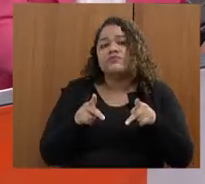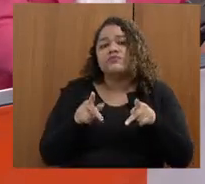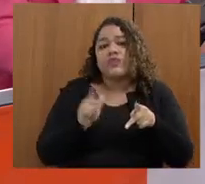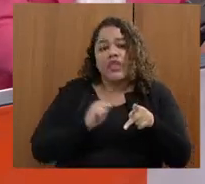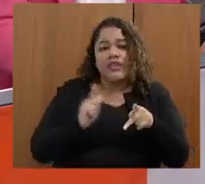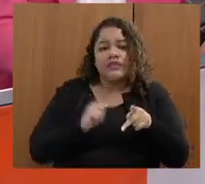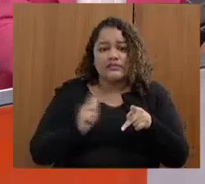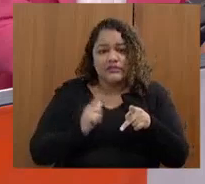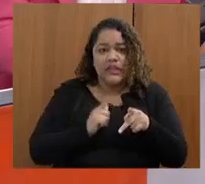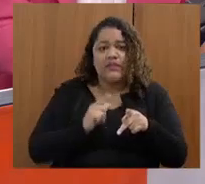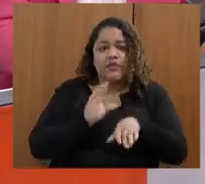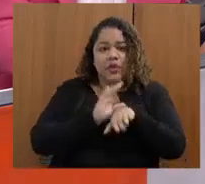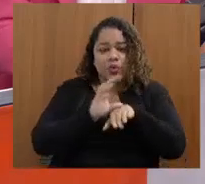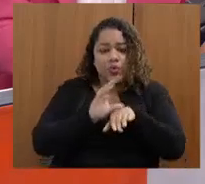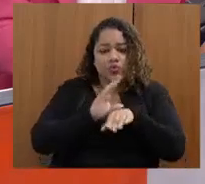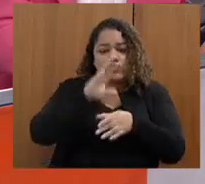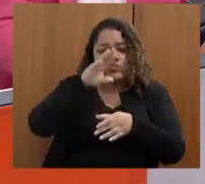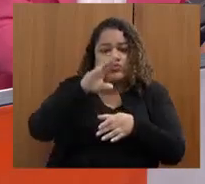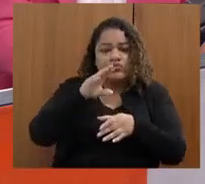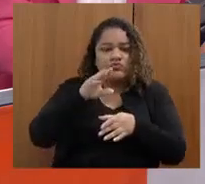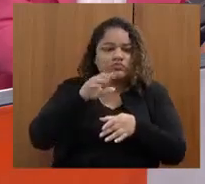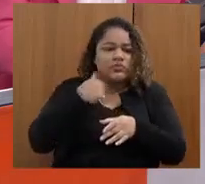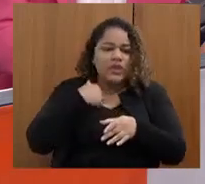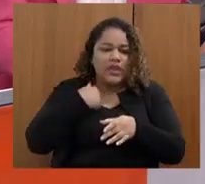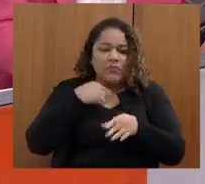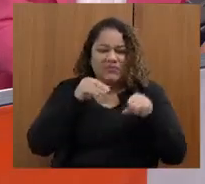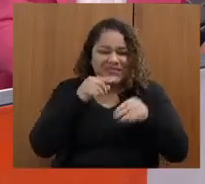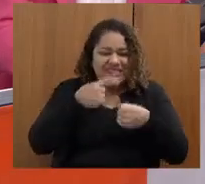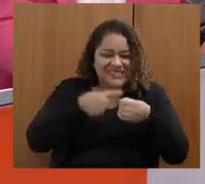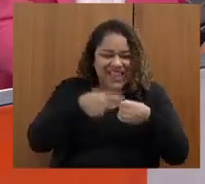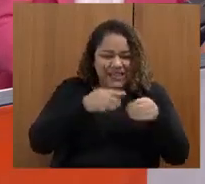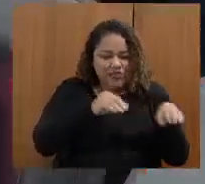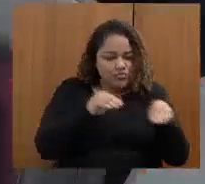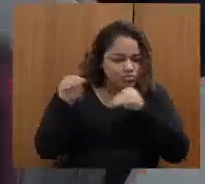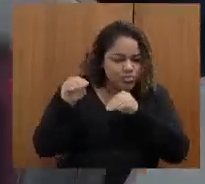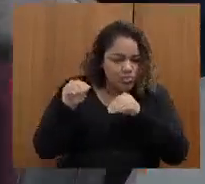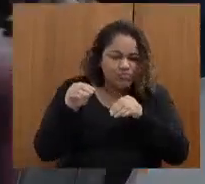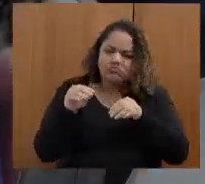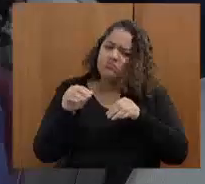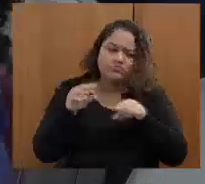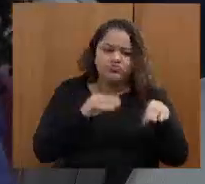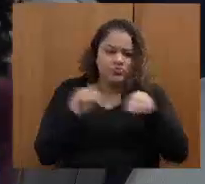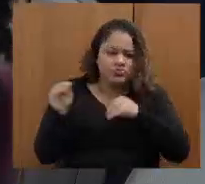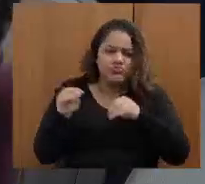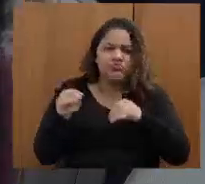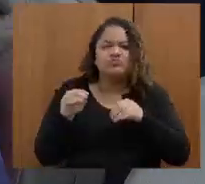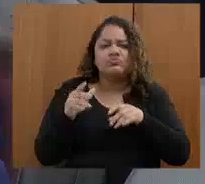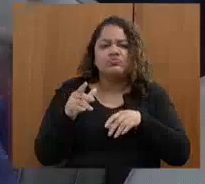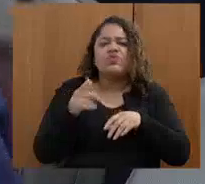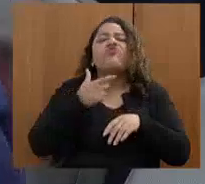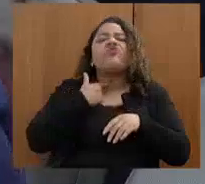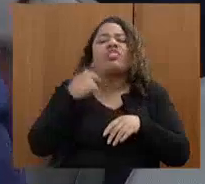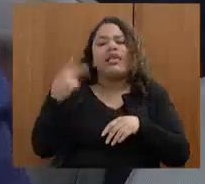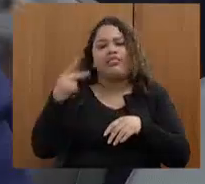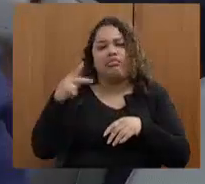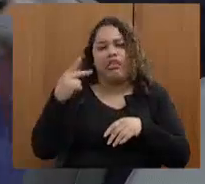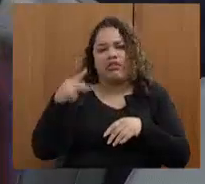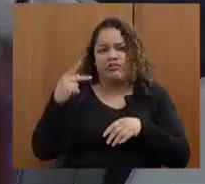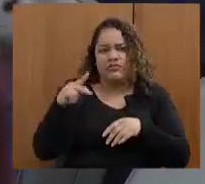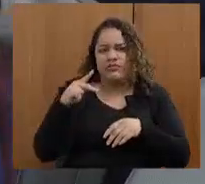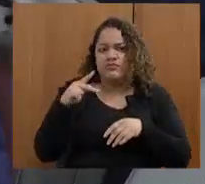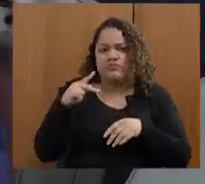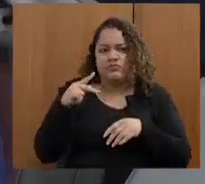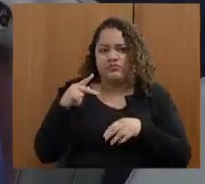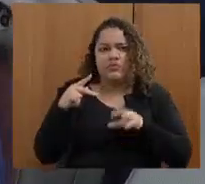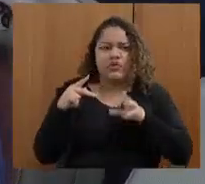remoção dentro da Plata cidade posso até buscar aqui ver se eu consigo dar se tem algum para fora da cidade que não seja de desejo do professor tá